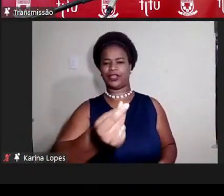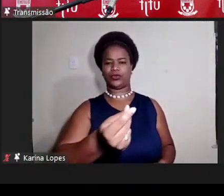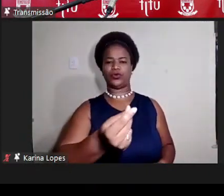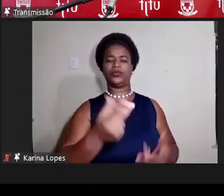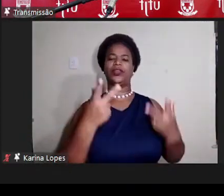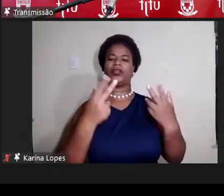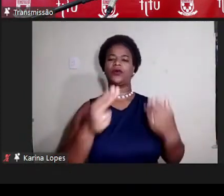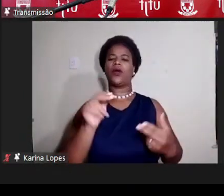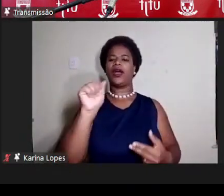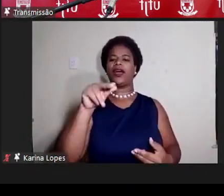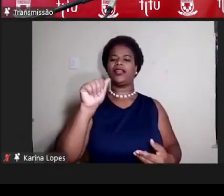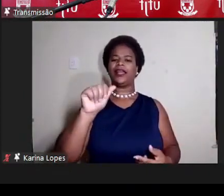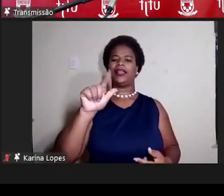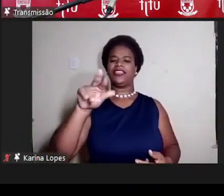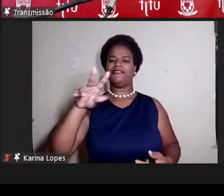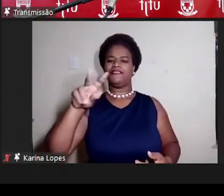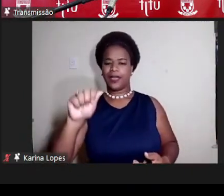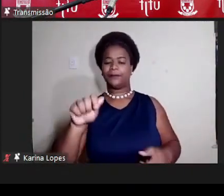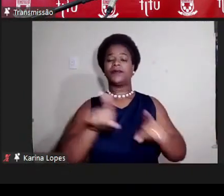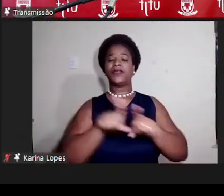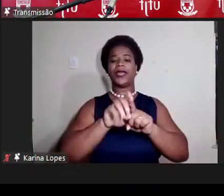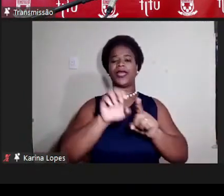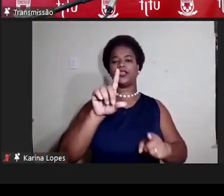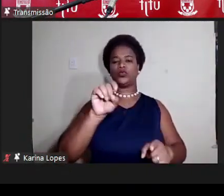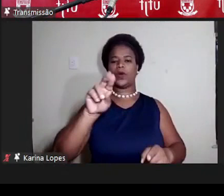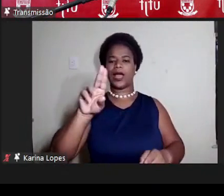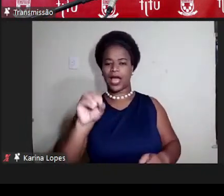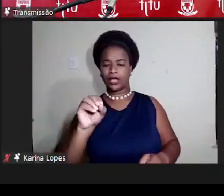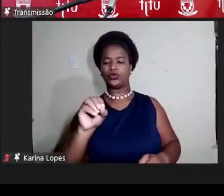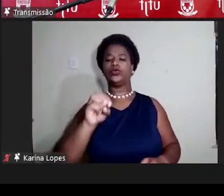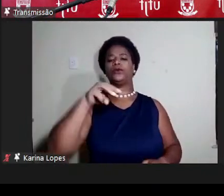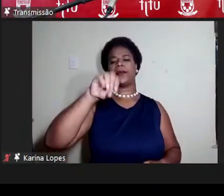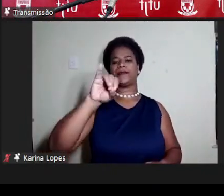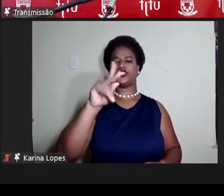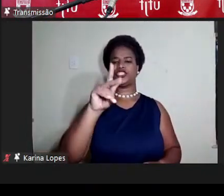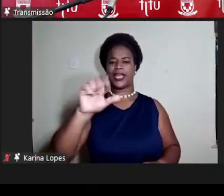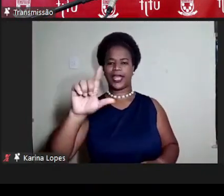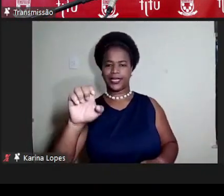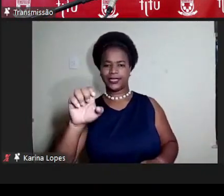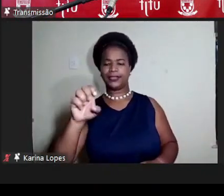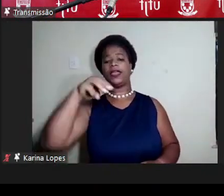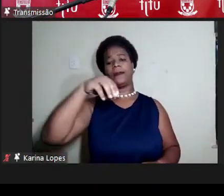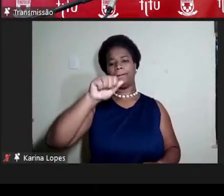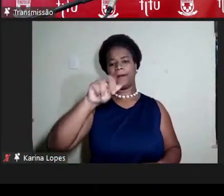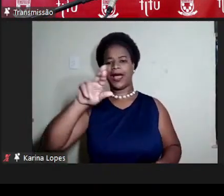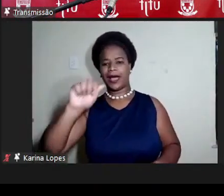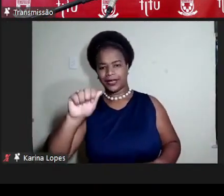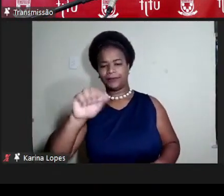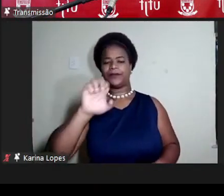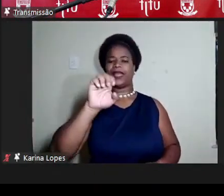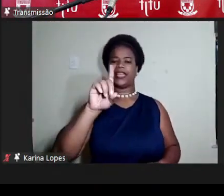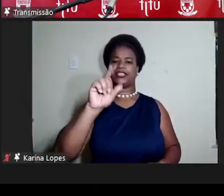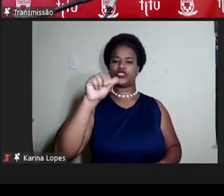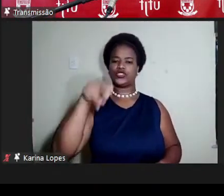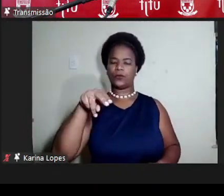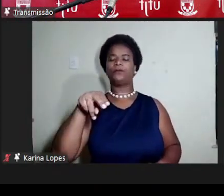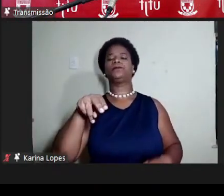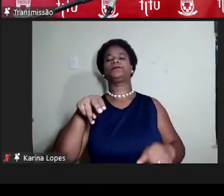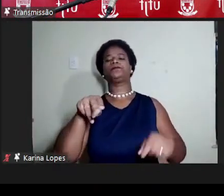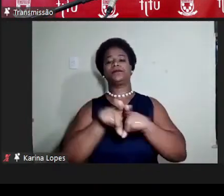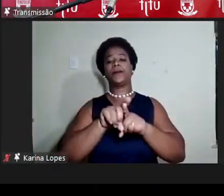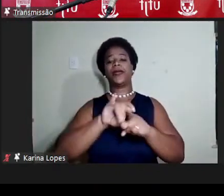Lívia, Eduardo Condé, Michele Farage, Mara Mendonça, Edson Faria,